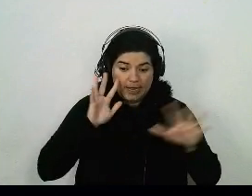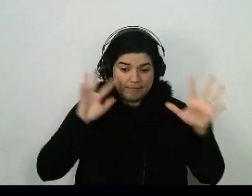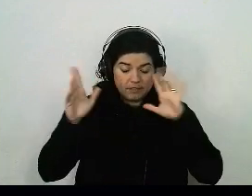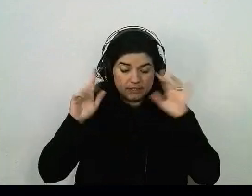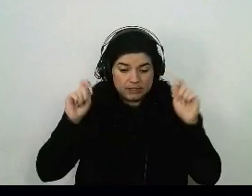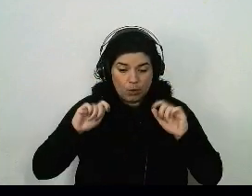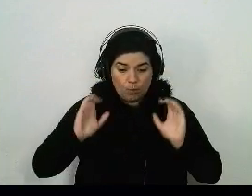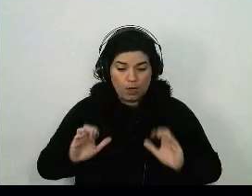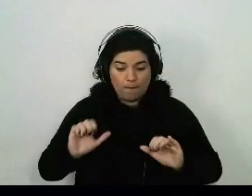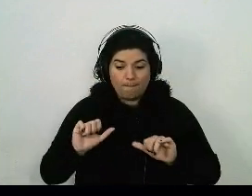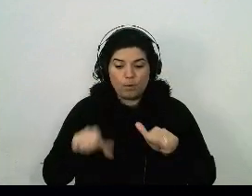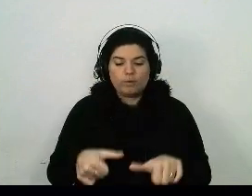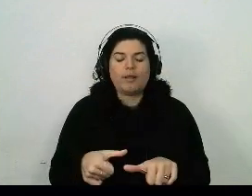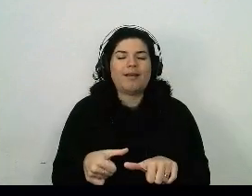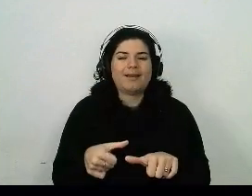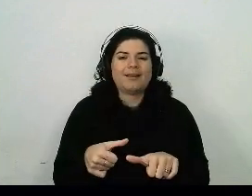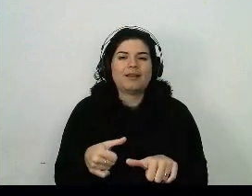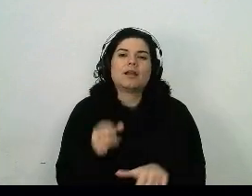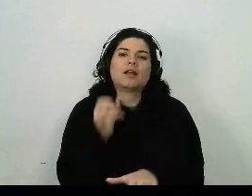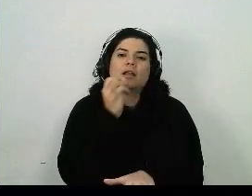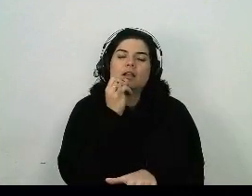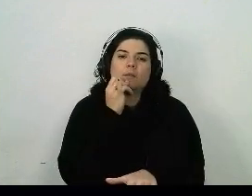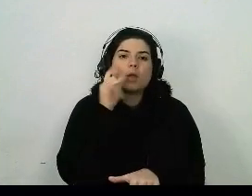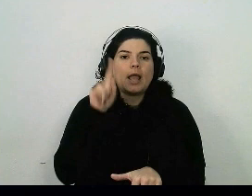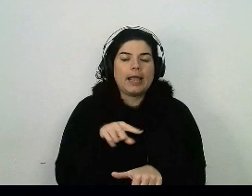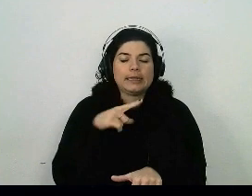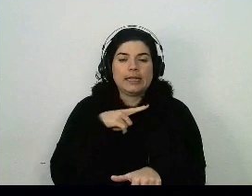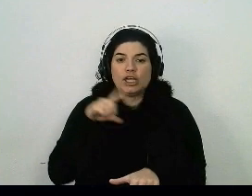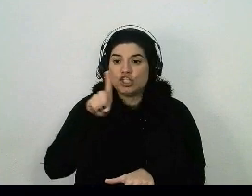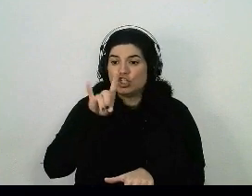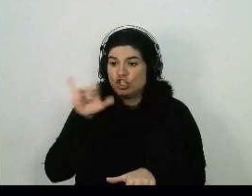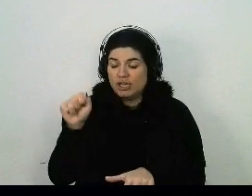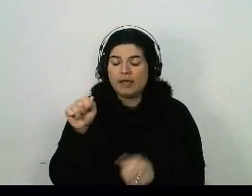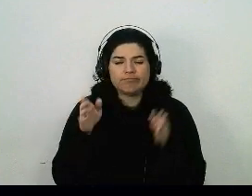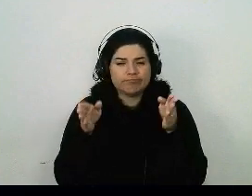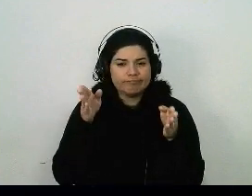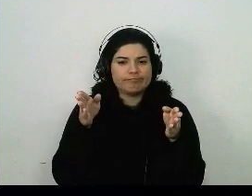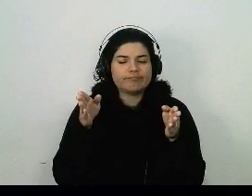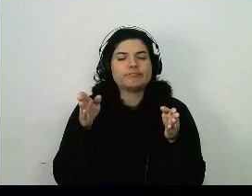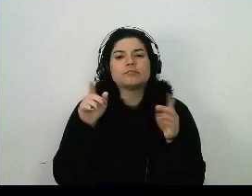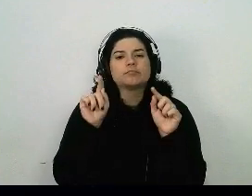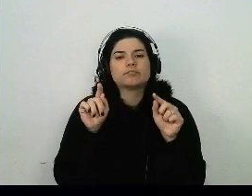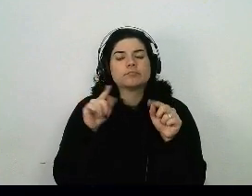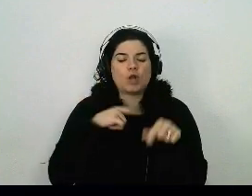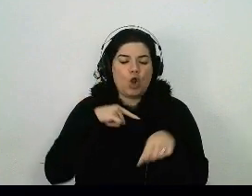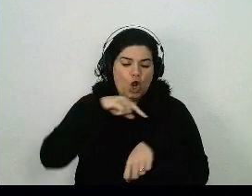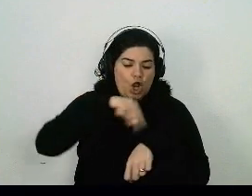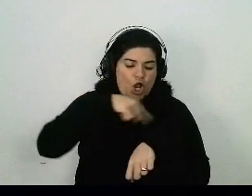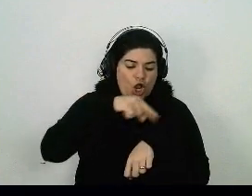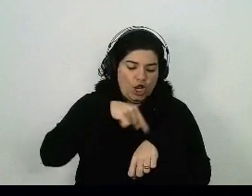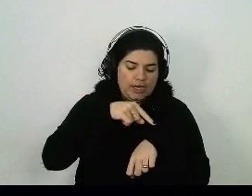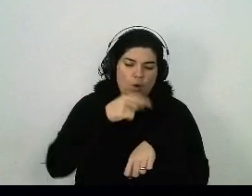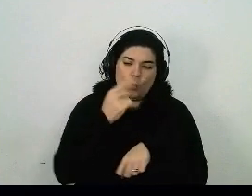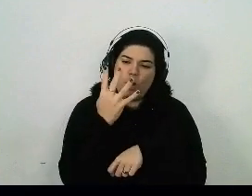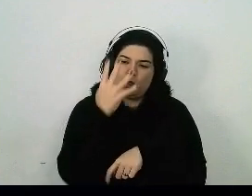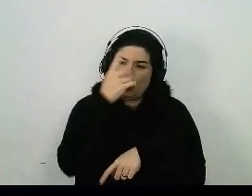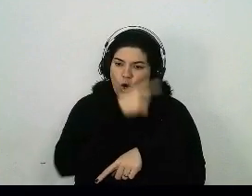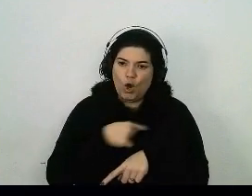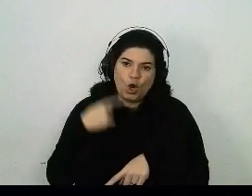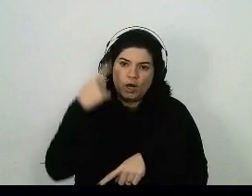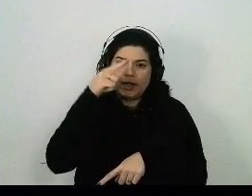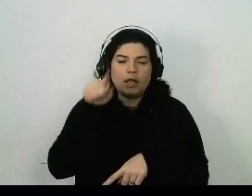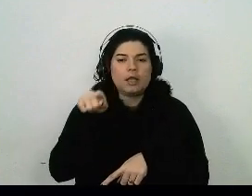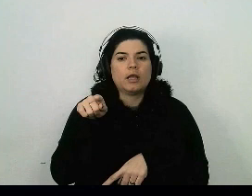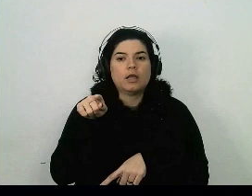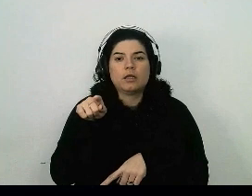e por exemplo definir que durante o dia ela ia resolver restaurar um bloco de horas bloco de quatro horas onde não